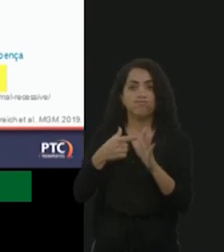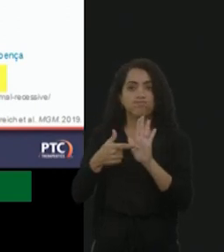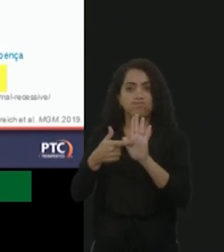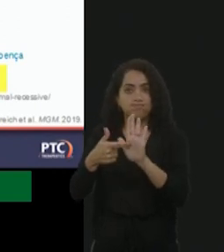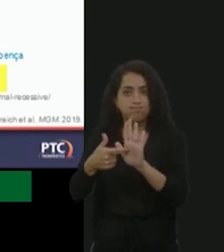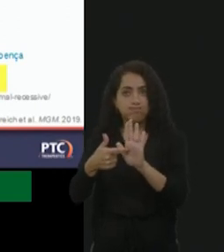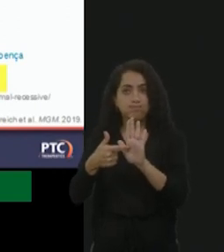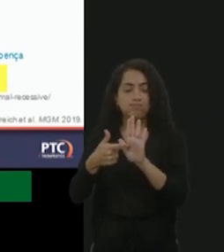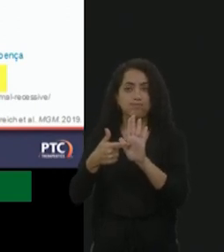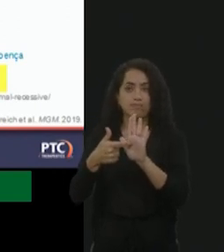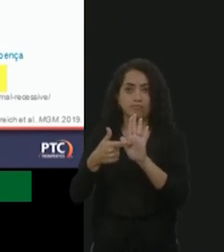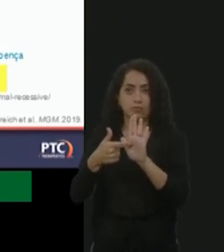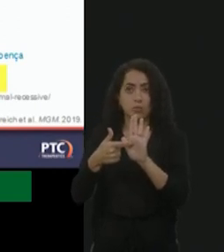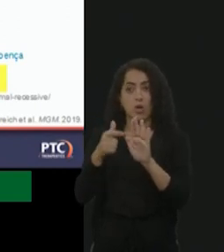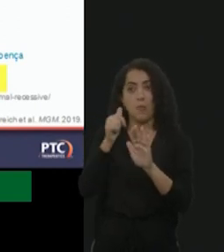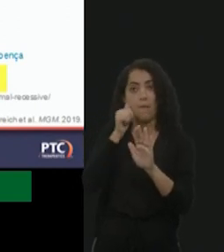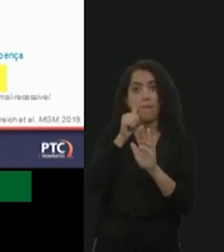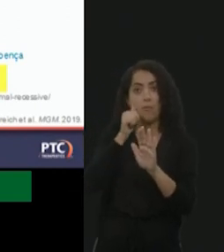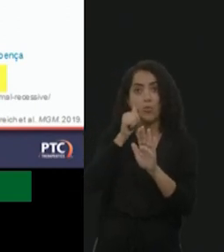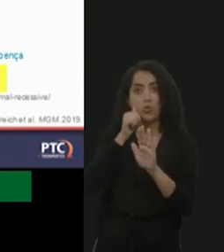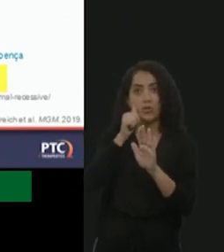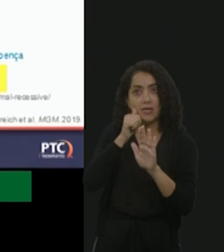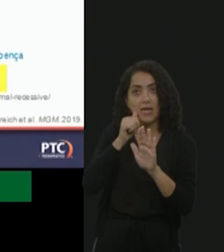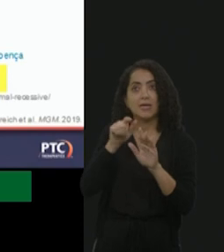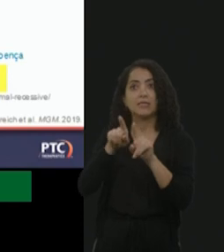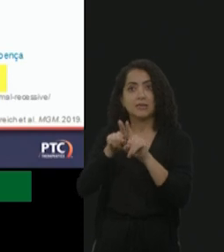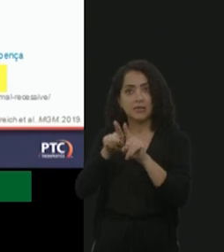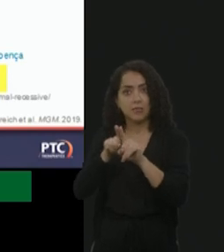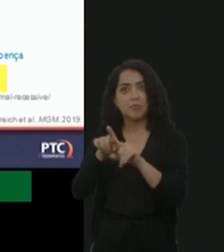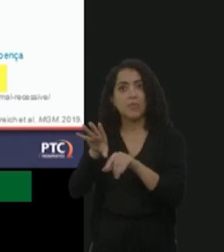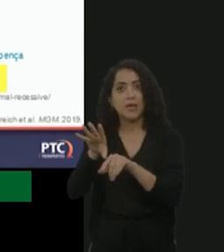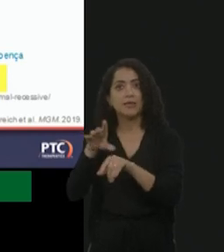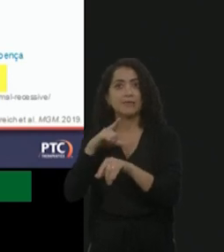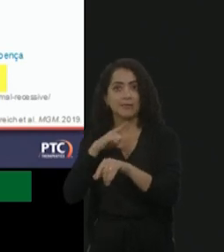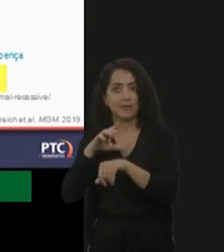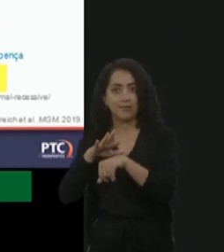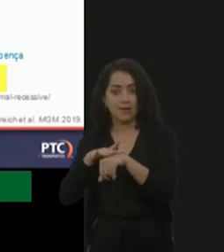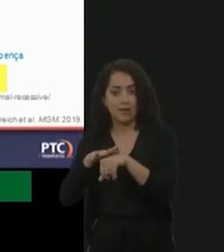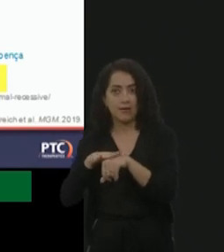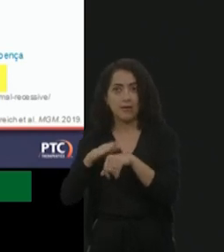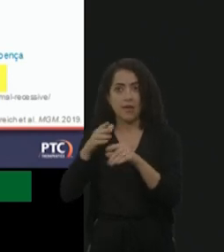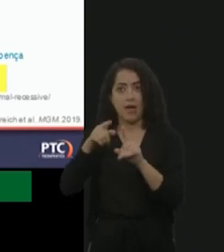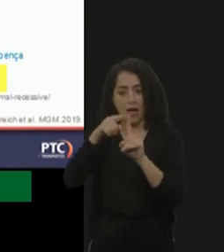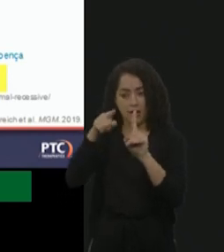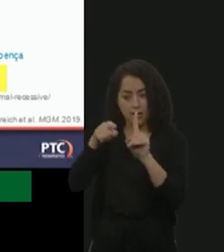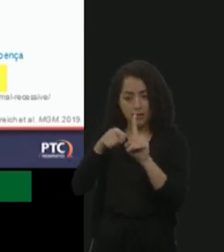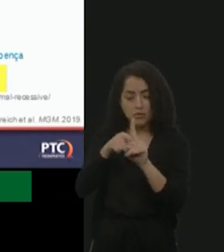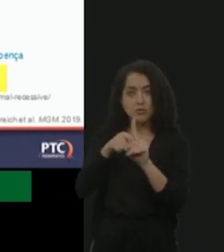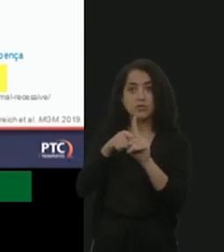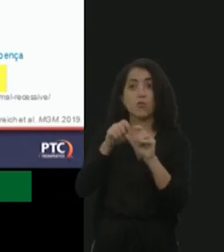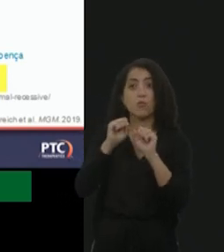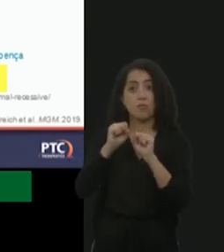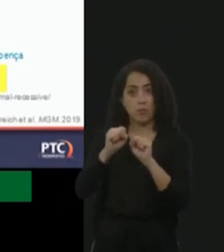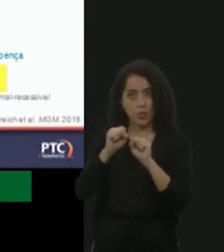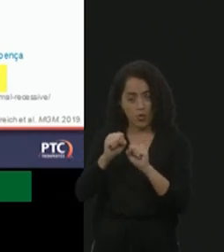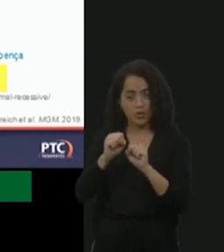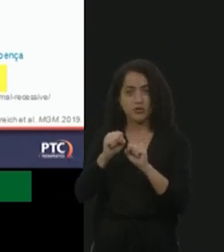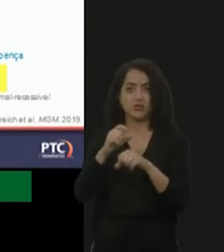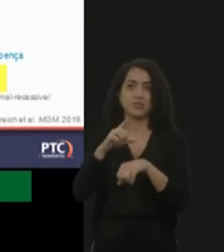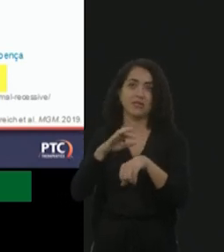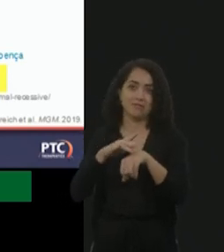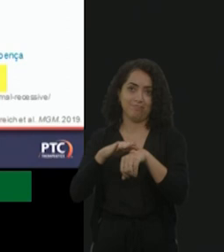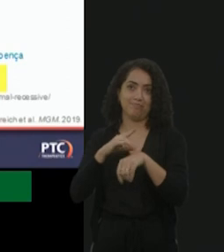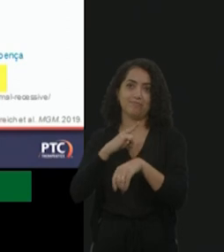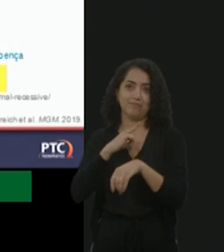com uma mulher que também é portadora da mesma maneira, a cada gestação existe uma chance de recorrência da doença